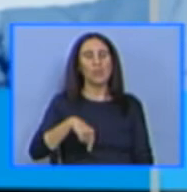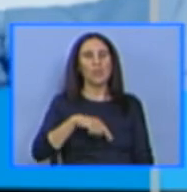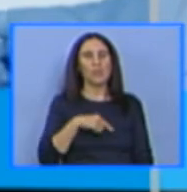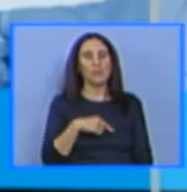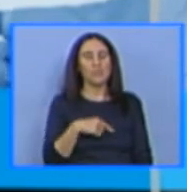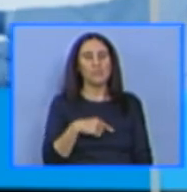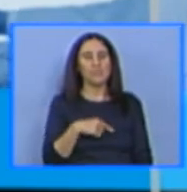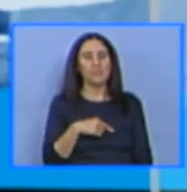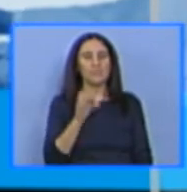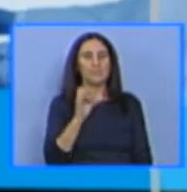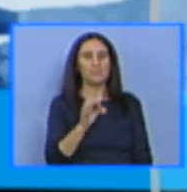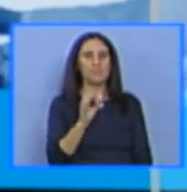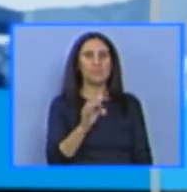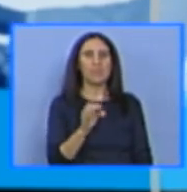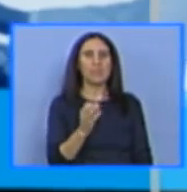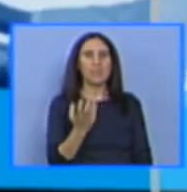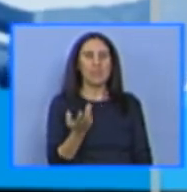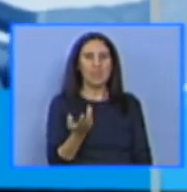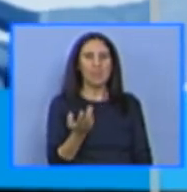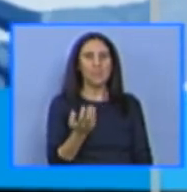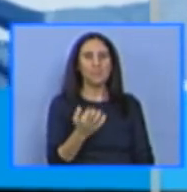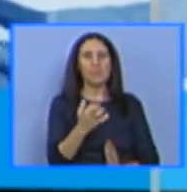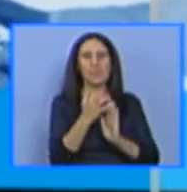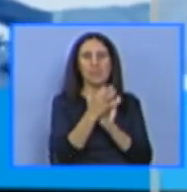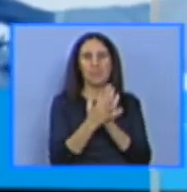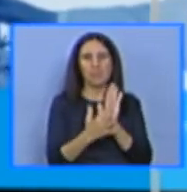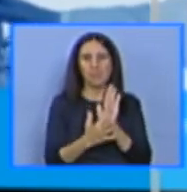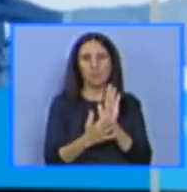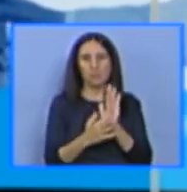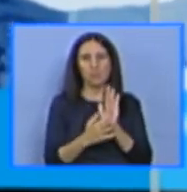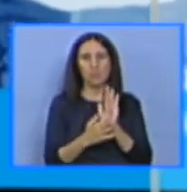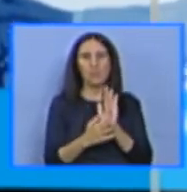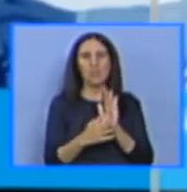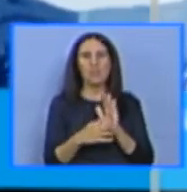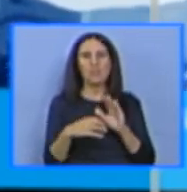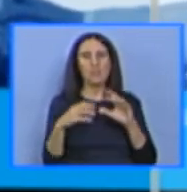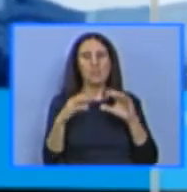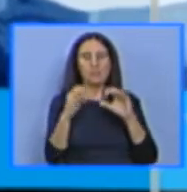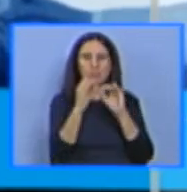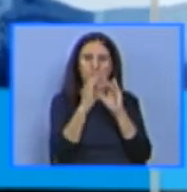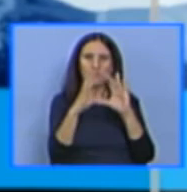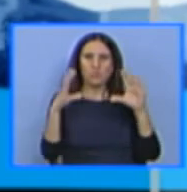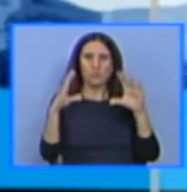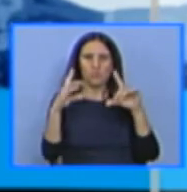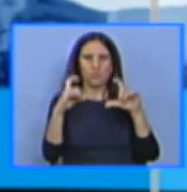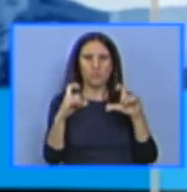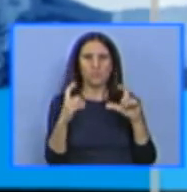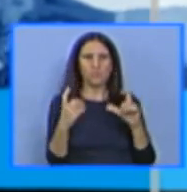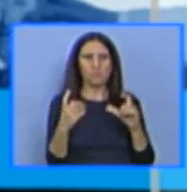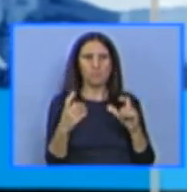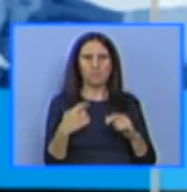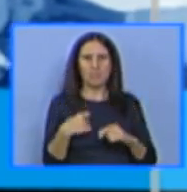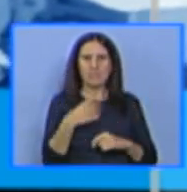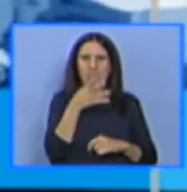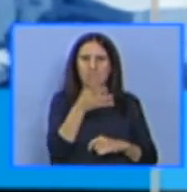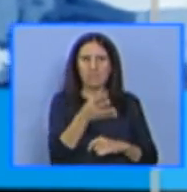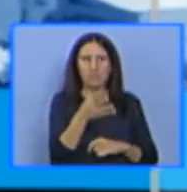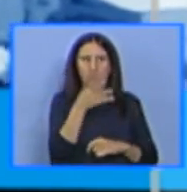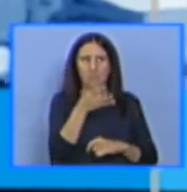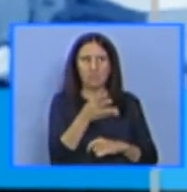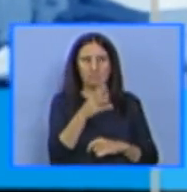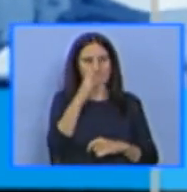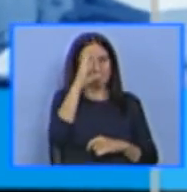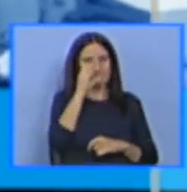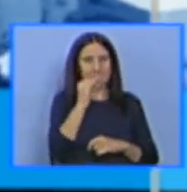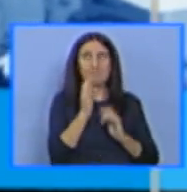acima de tudo, fixar textos e imagens. Não é? Eu não sei se devo dizer isto que vou dizer, mas seja